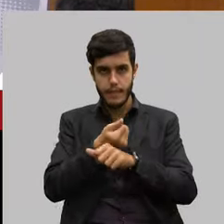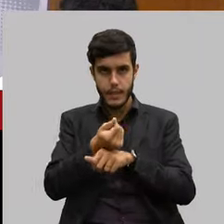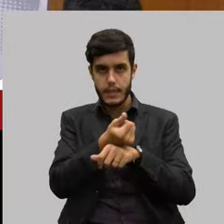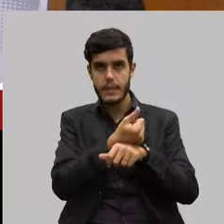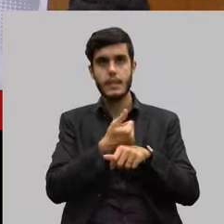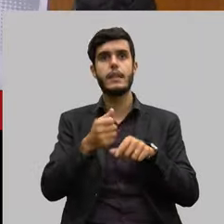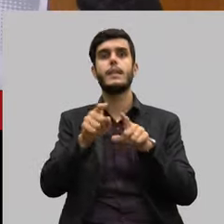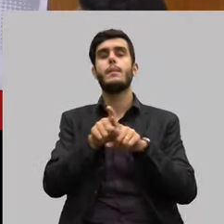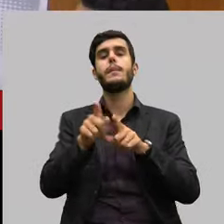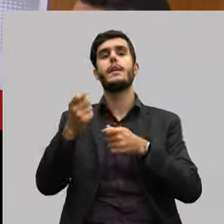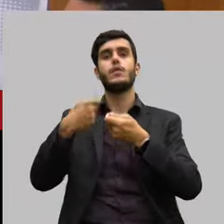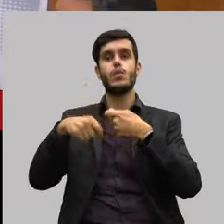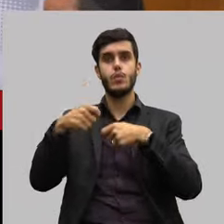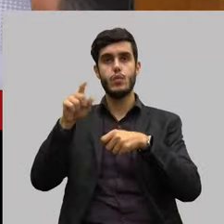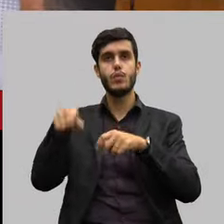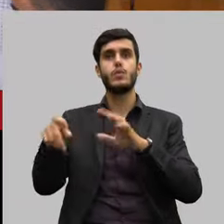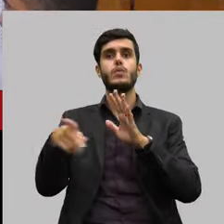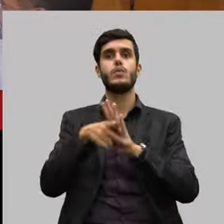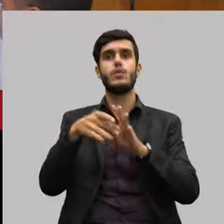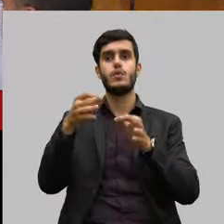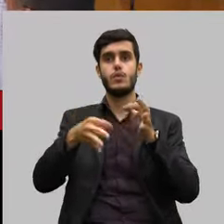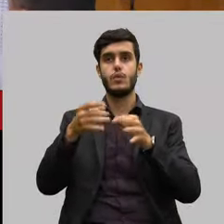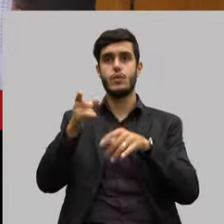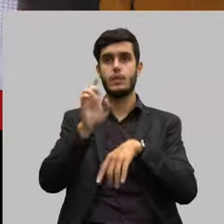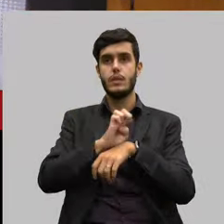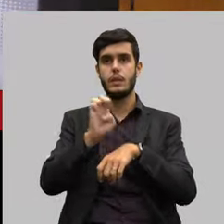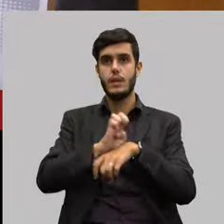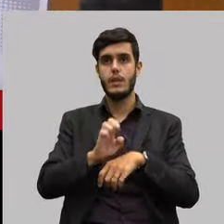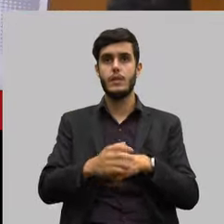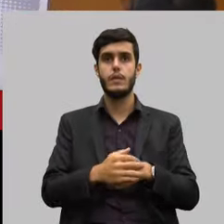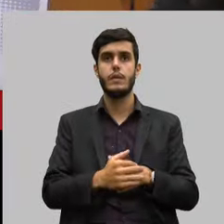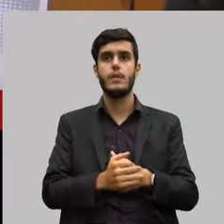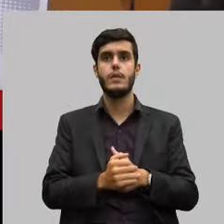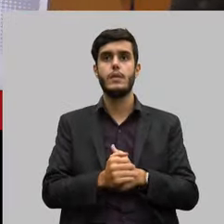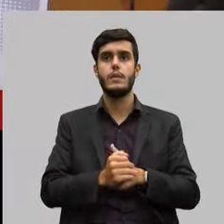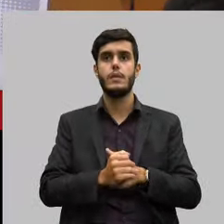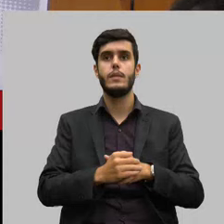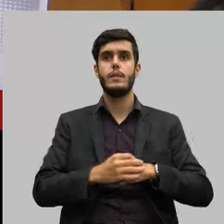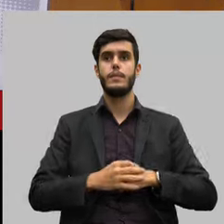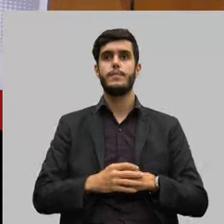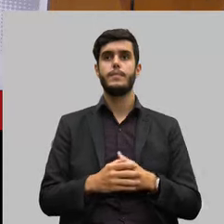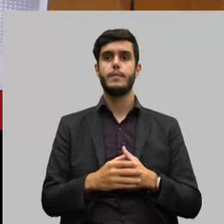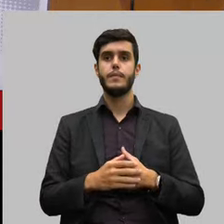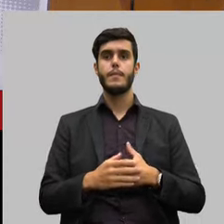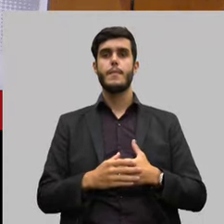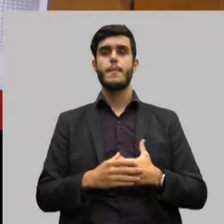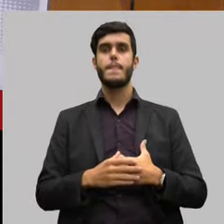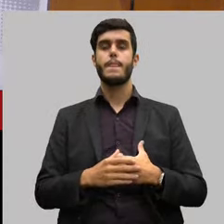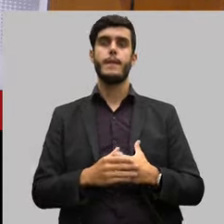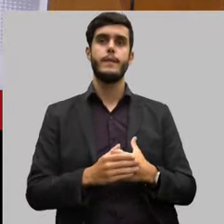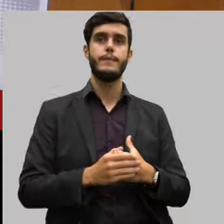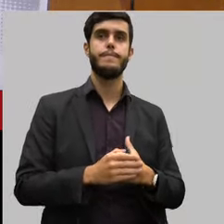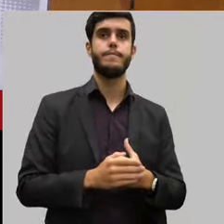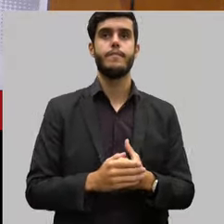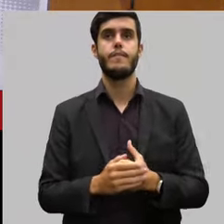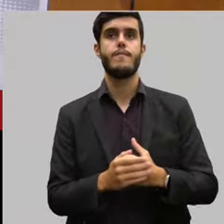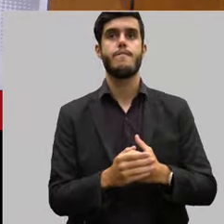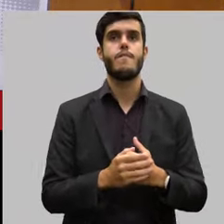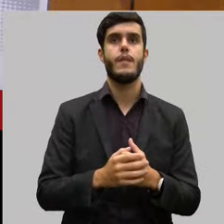Contas do Estado espero ter atendido aí as suas perguntas só vou fazer uma